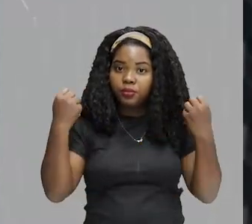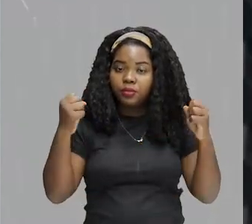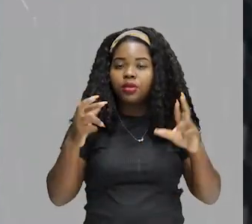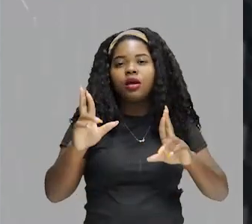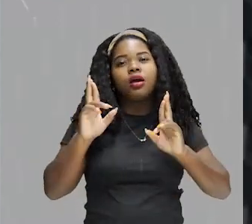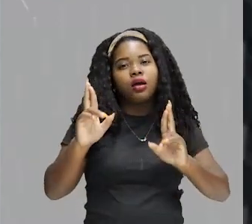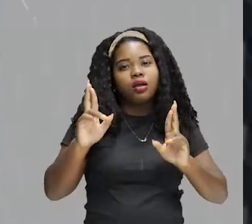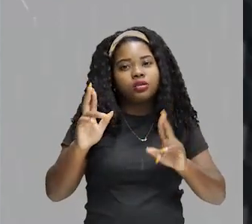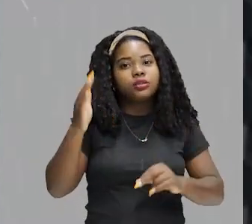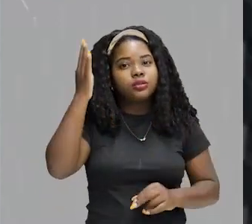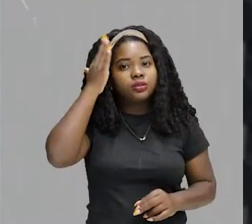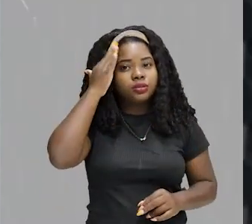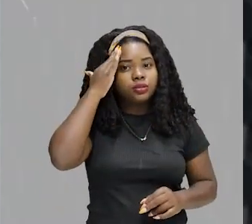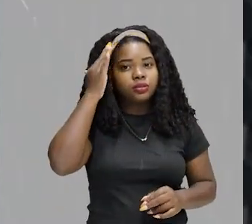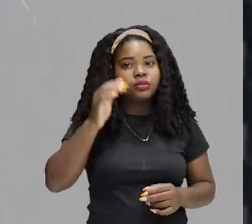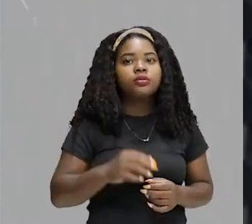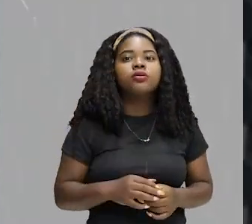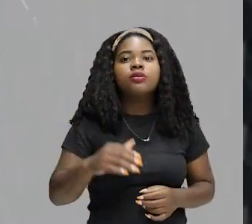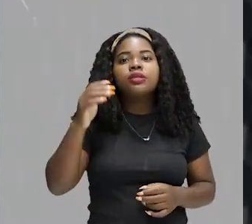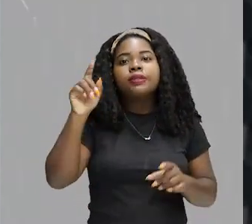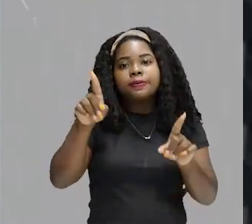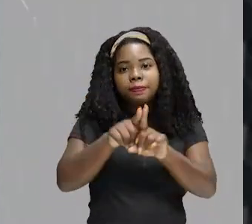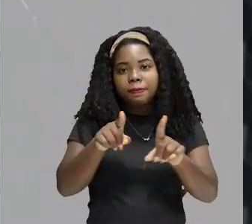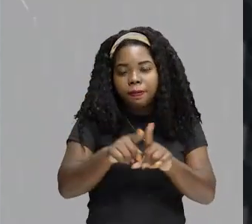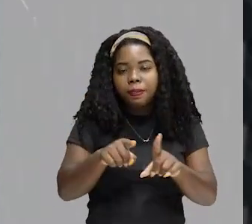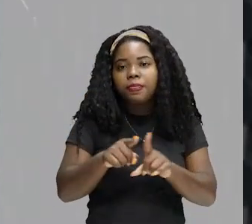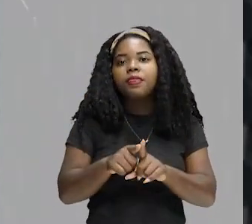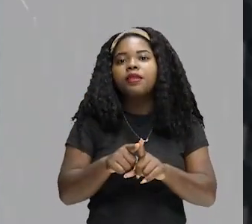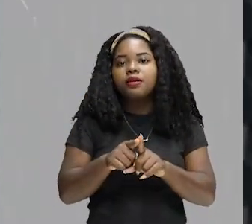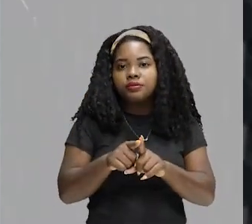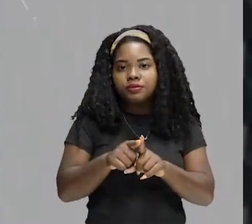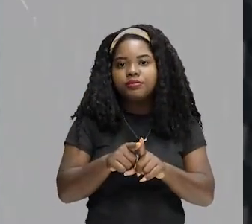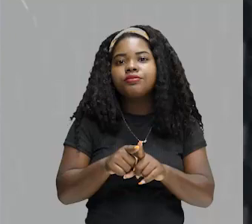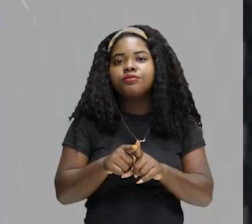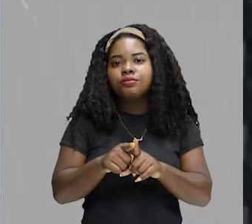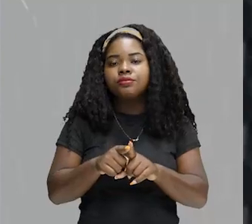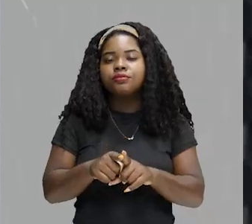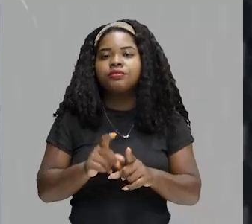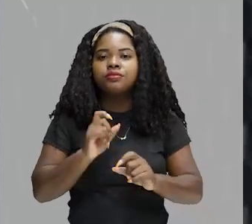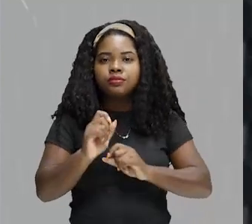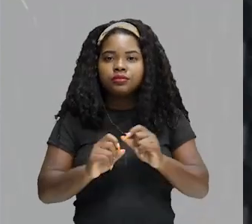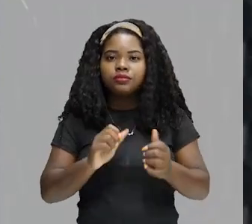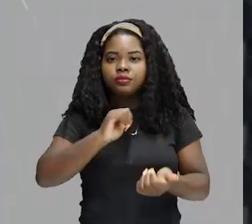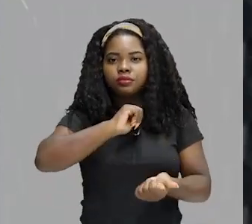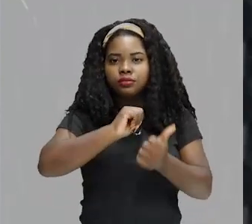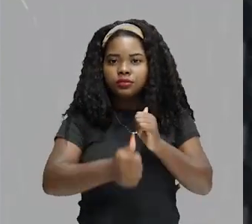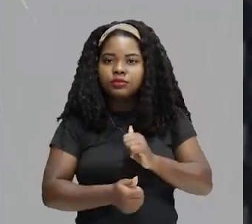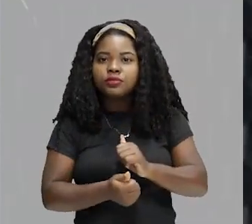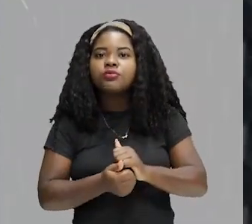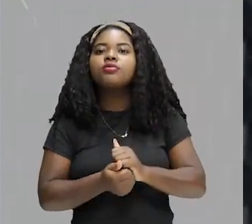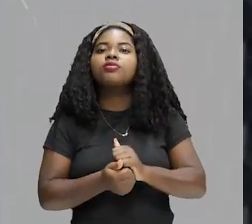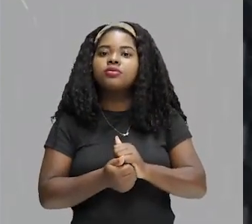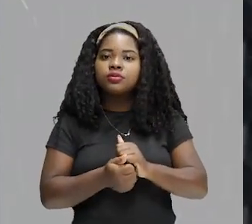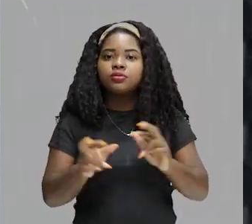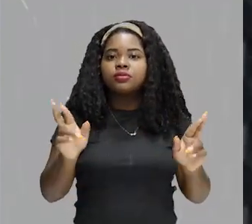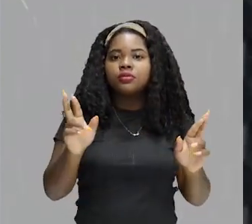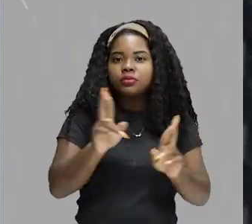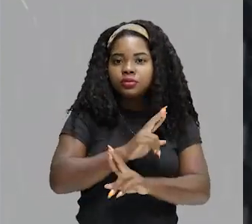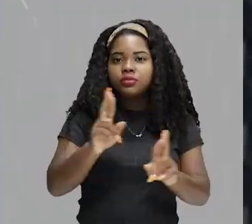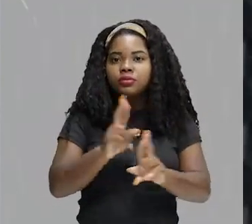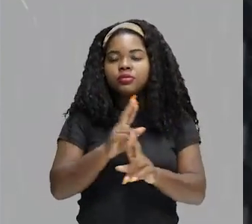vocês tenham entendido, tenham compreendido um pouquinho aí da questão dos esportes de invasão em relação à